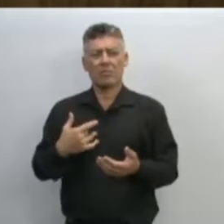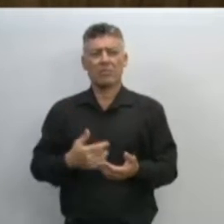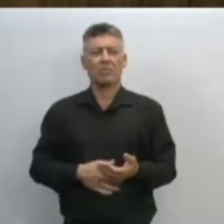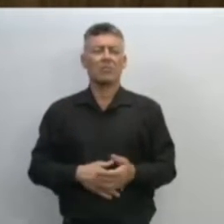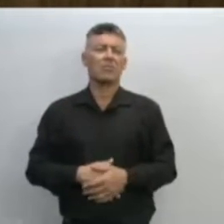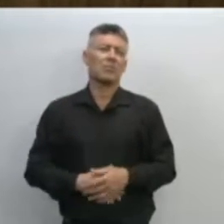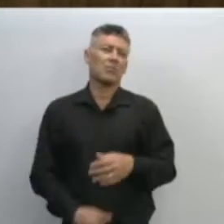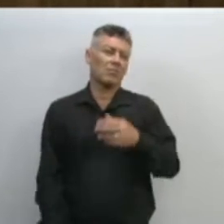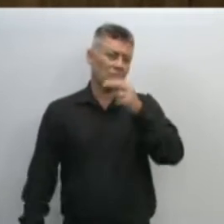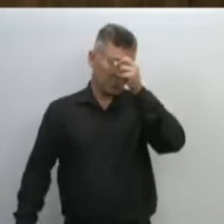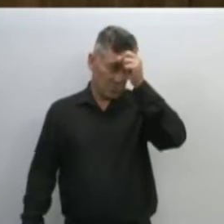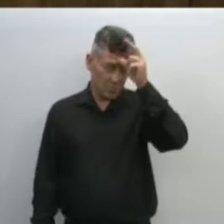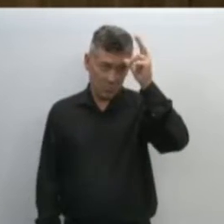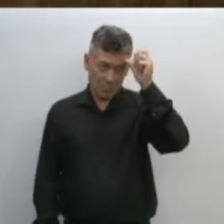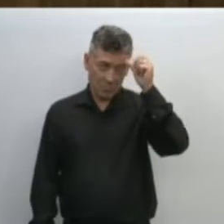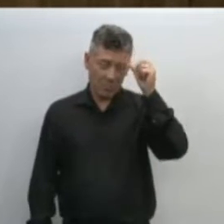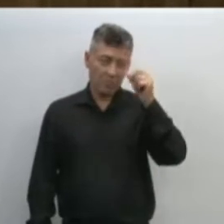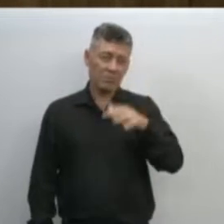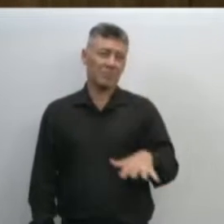nosso município.